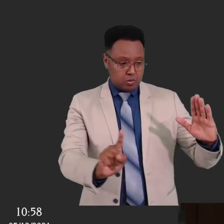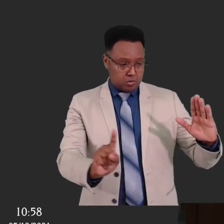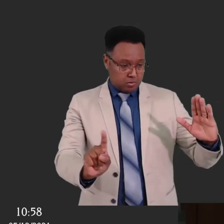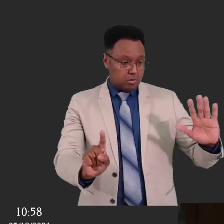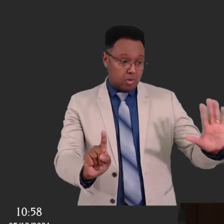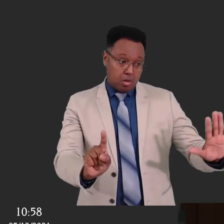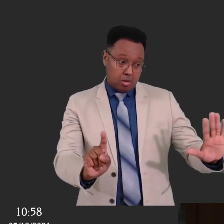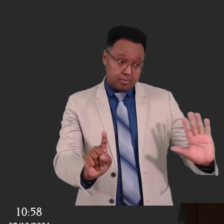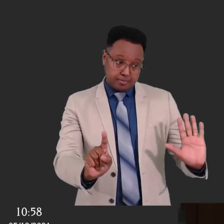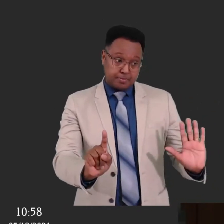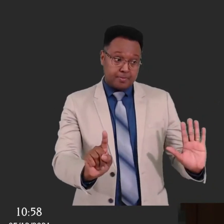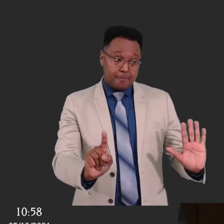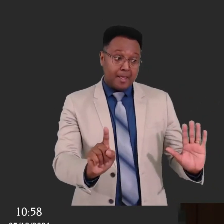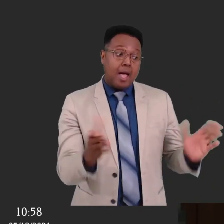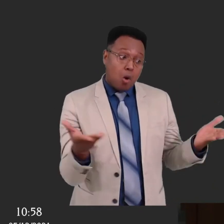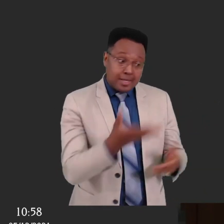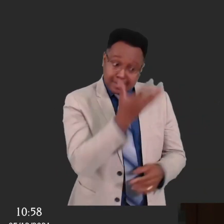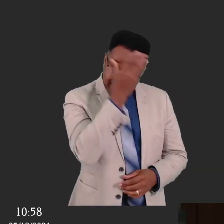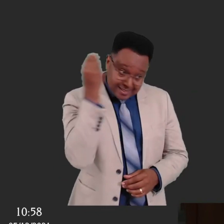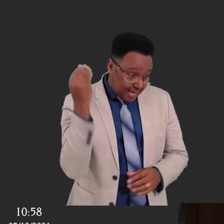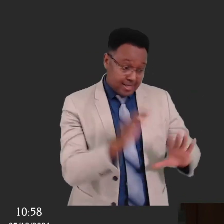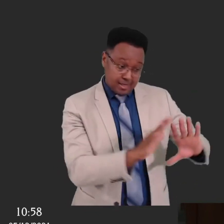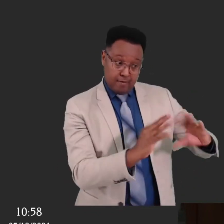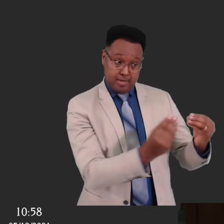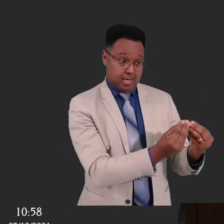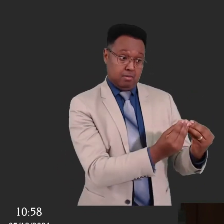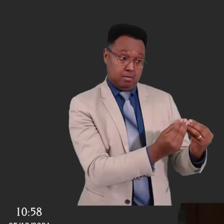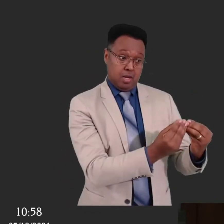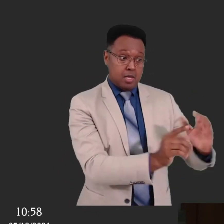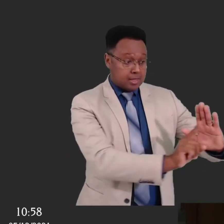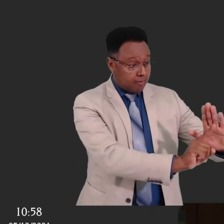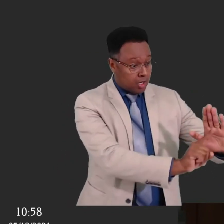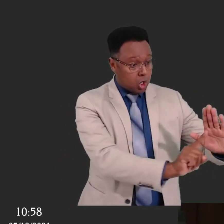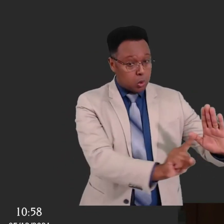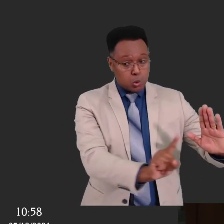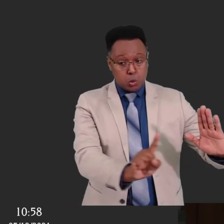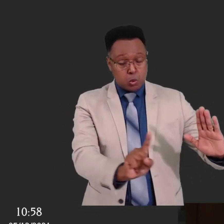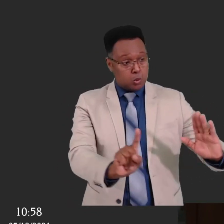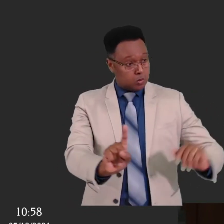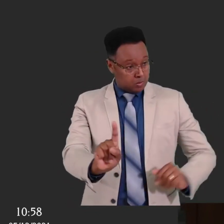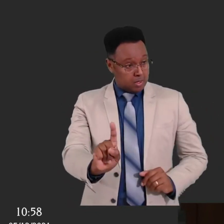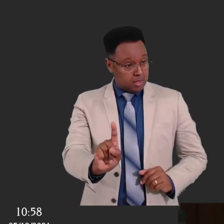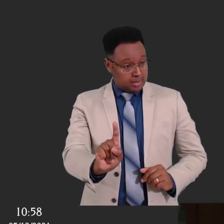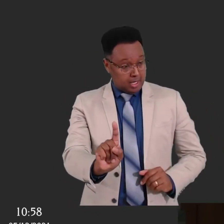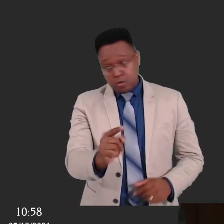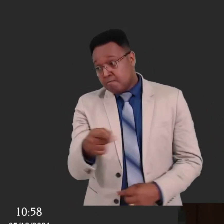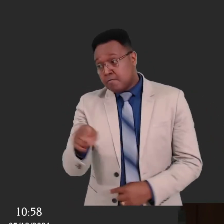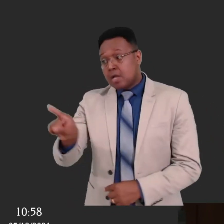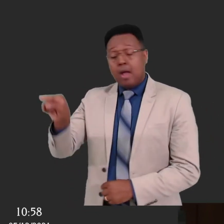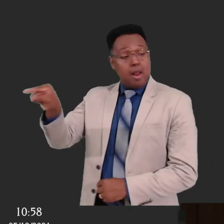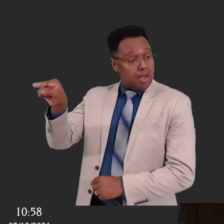Porque ele vai sair daqui, desta terra, e vai lá na terra onde habita Isaac é o teu marido que te